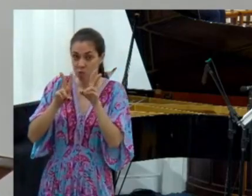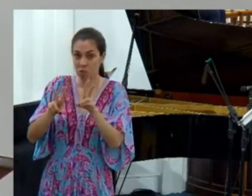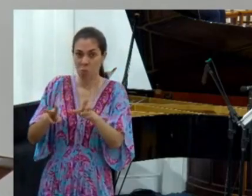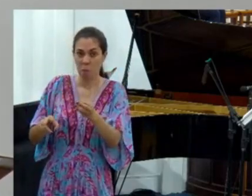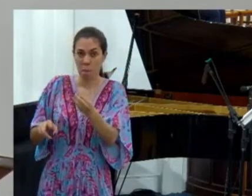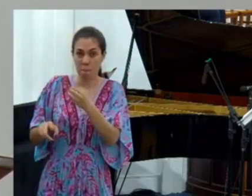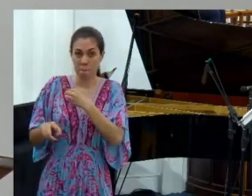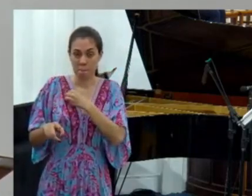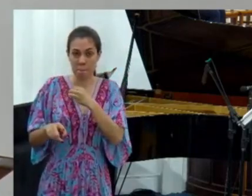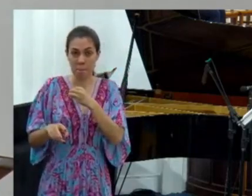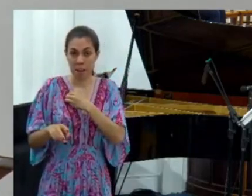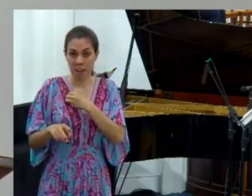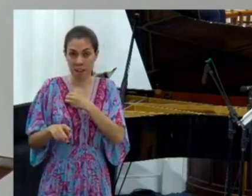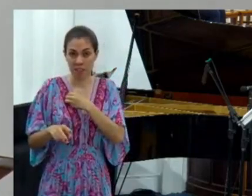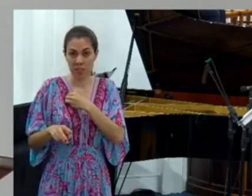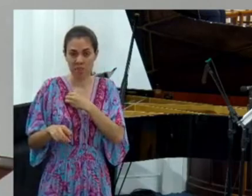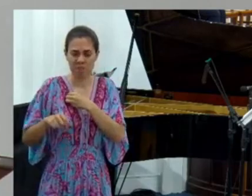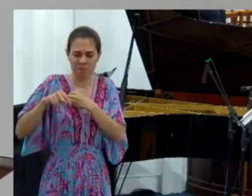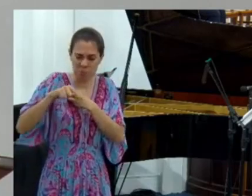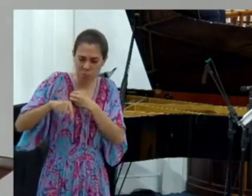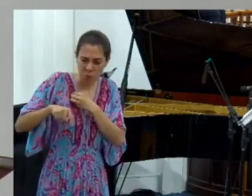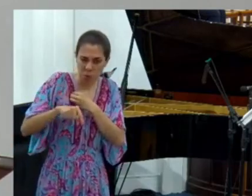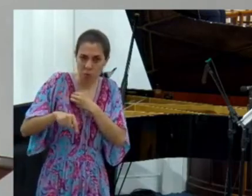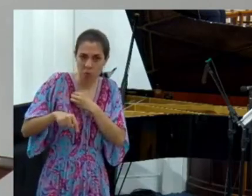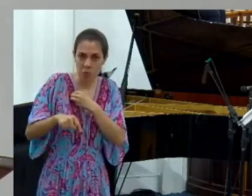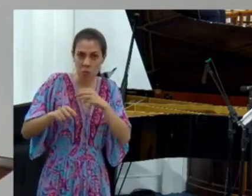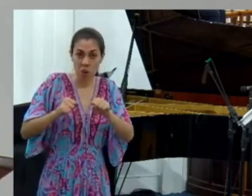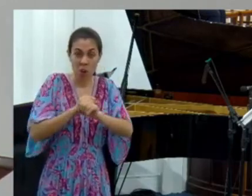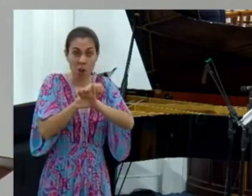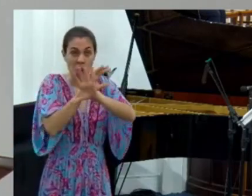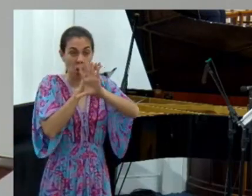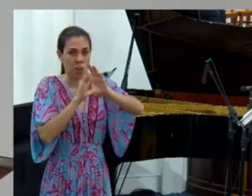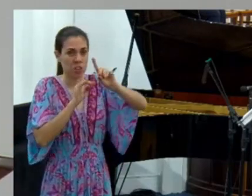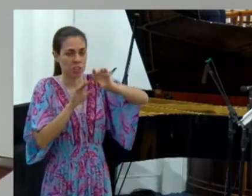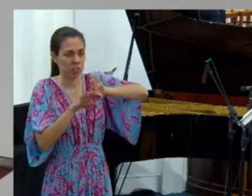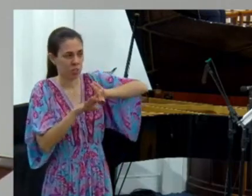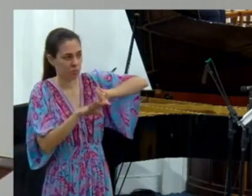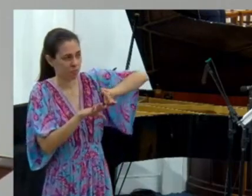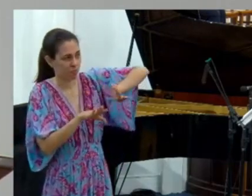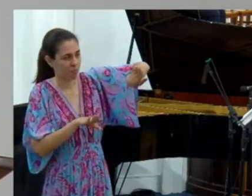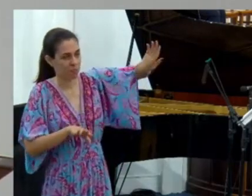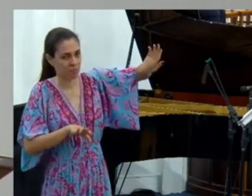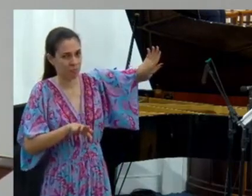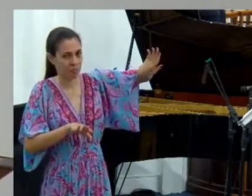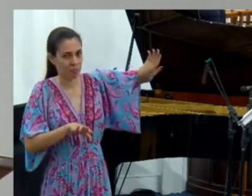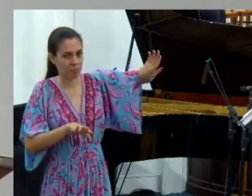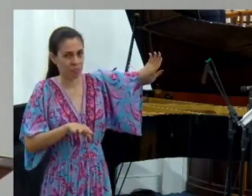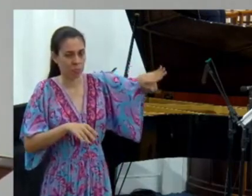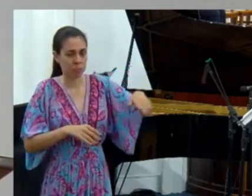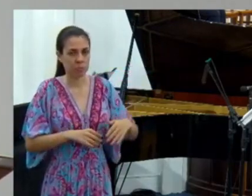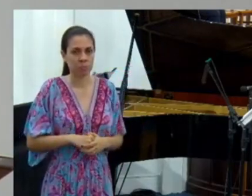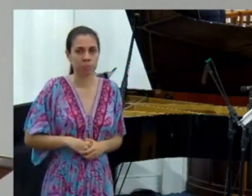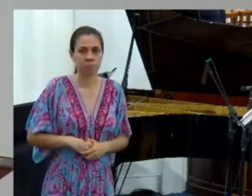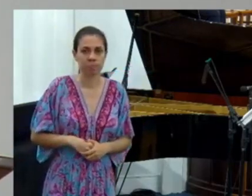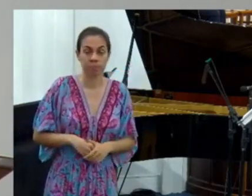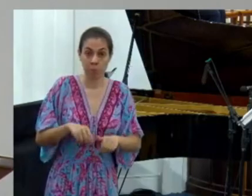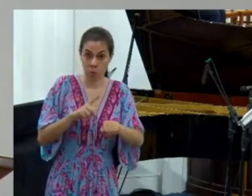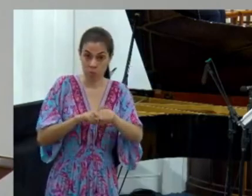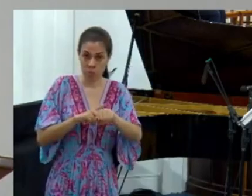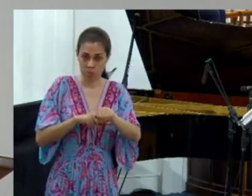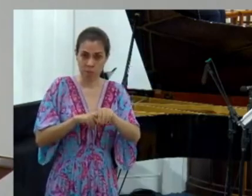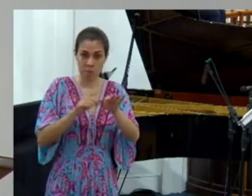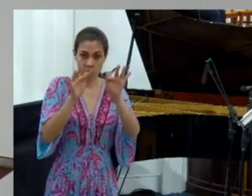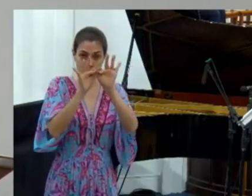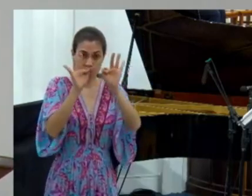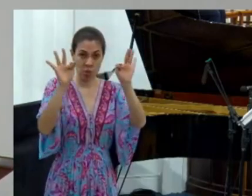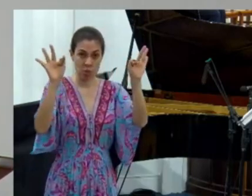então no ano 586, a cidade de Jerusalém foi destruída pelo Império Babilônico, e o templo foi queimado e colocado ao